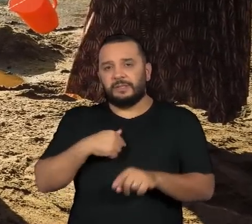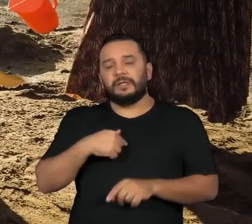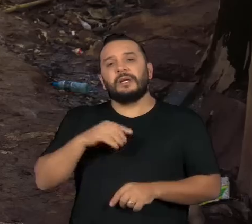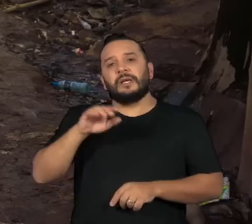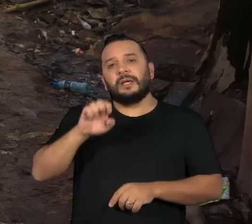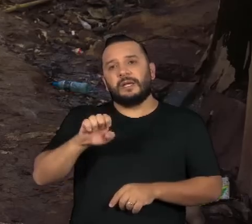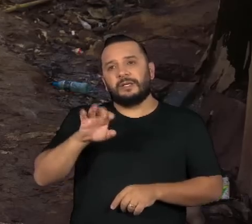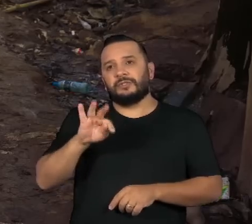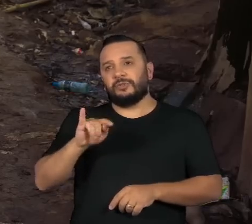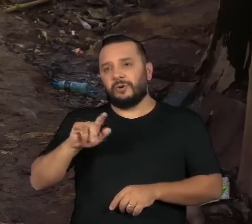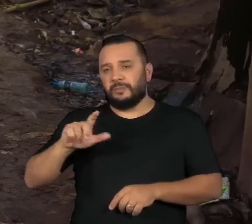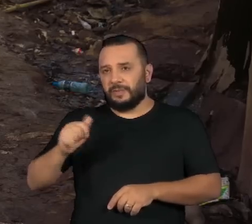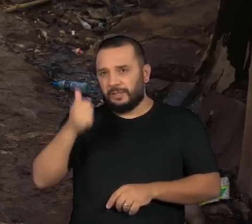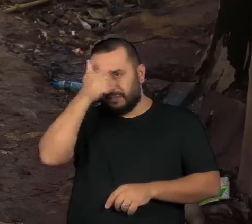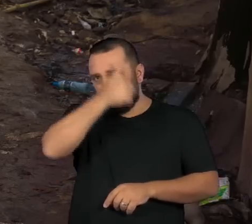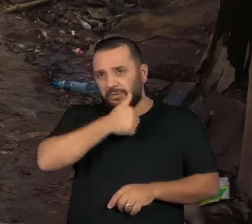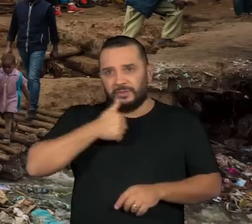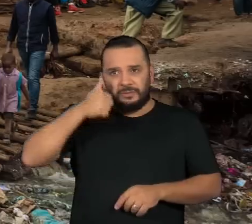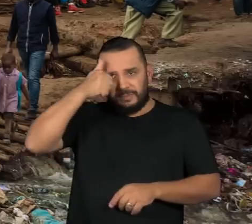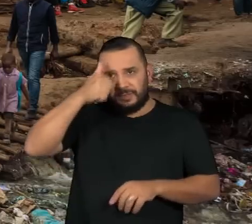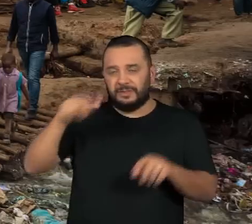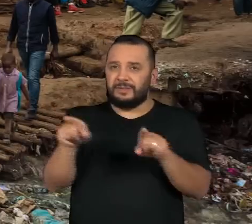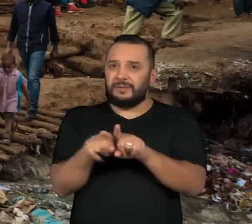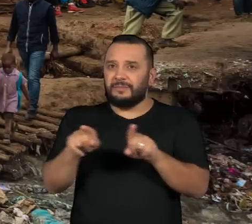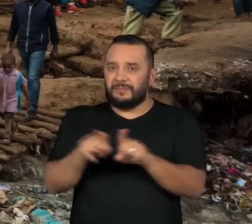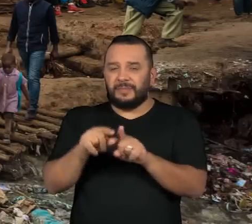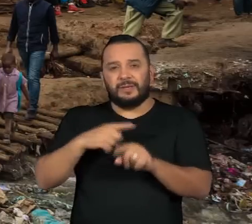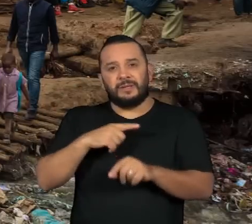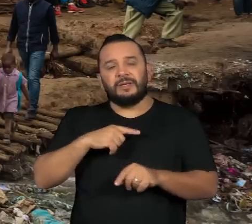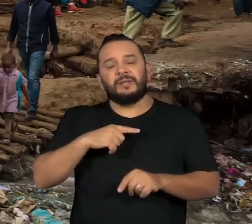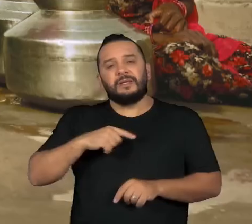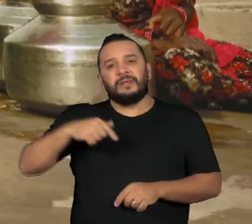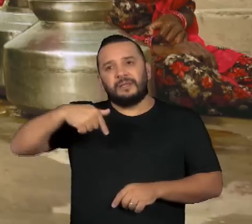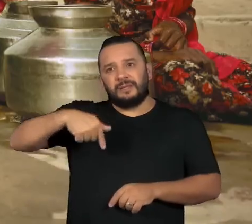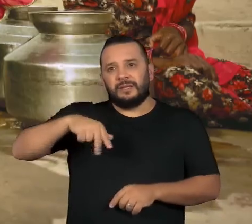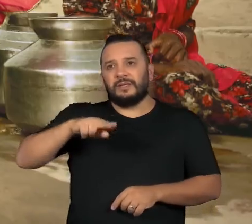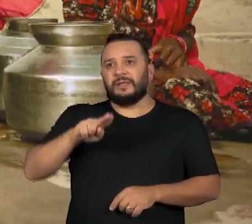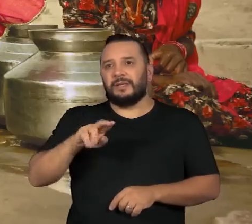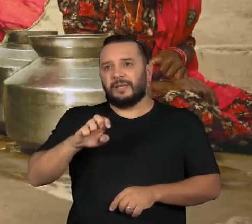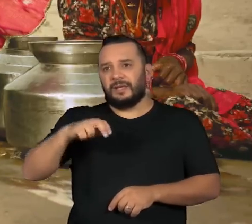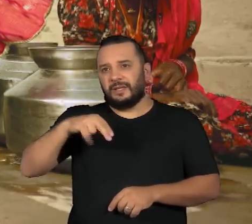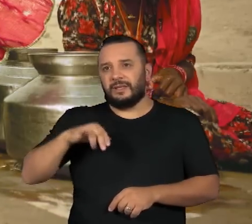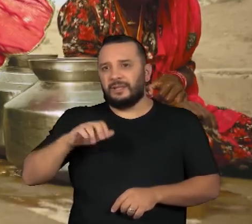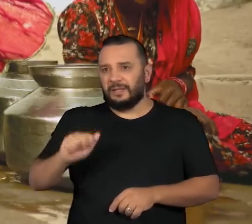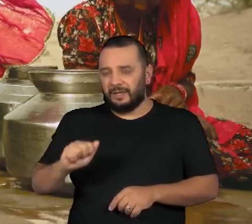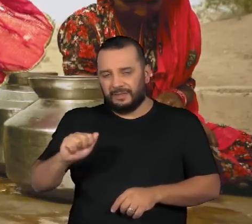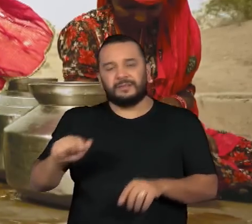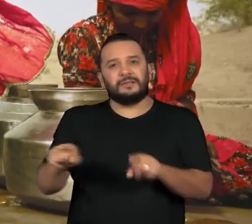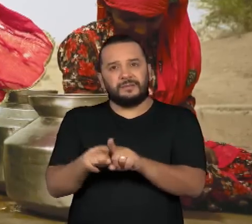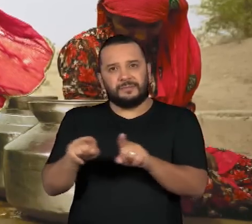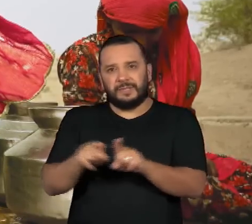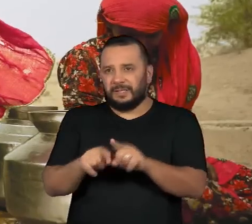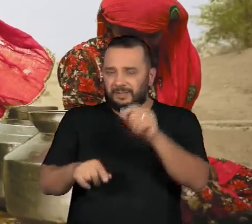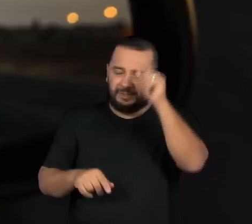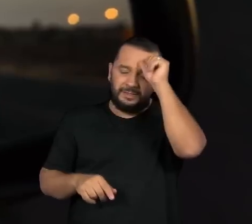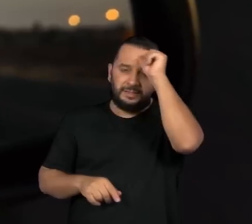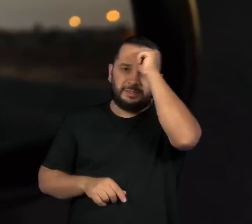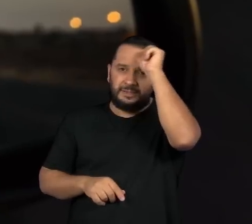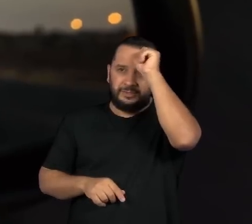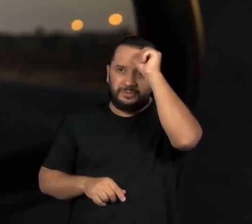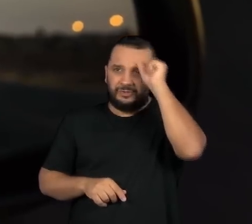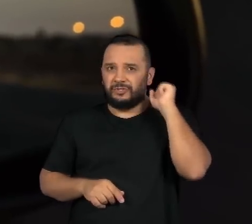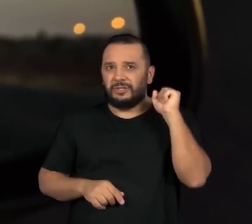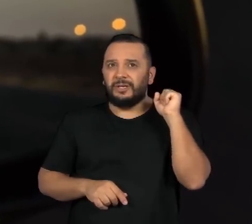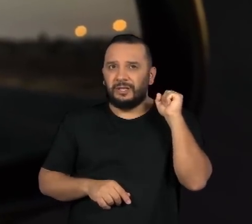problema, e no Quênia eu fotografei a maior favela do mundo, que é Kibera, em diversos locais da Índia. Então, com isso,